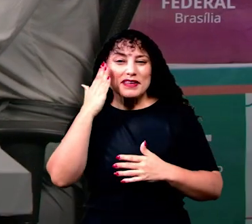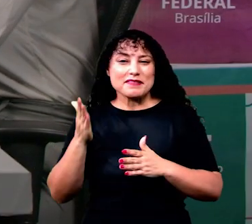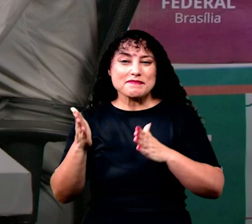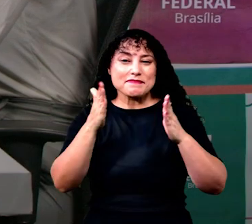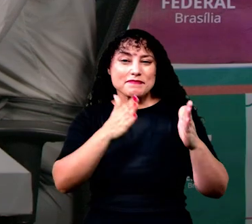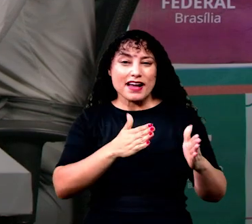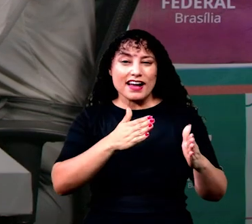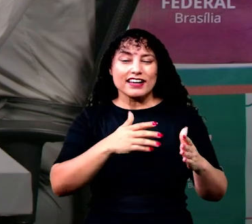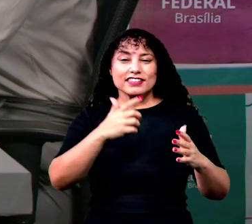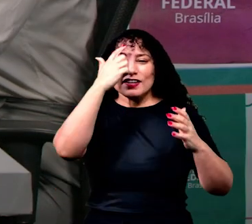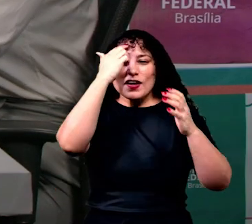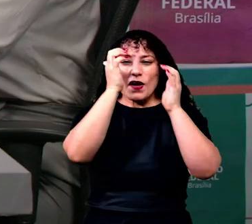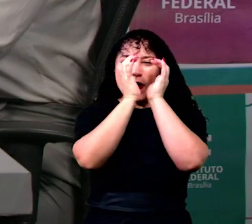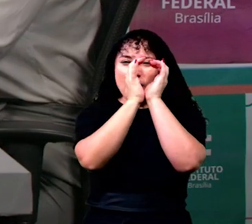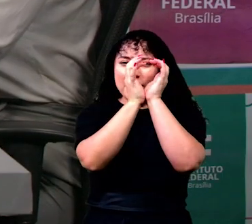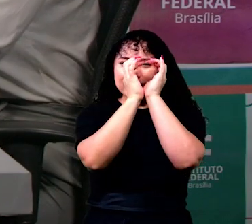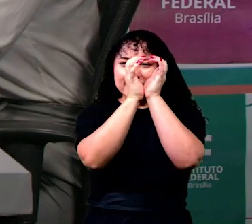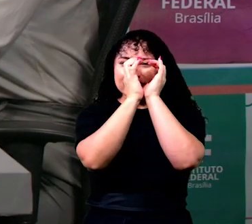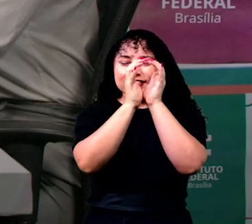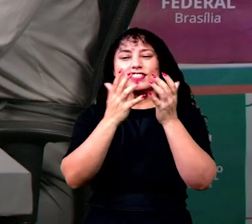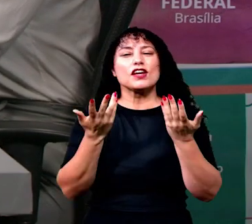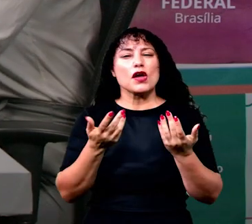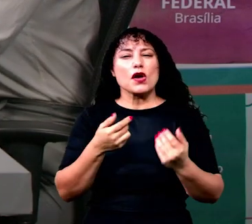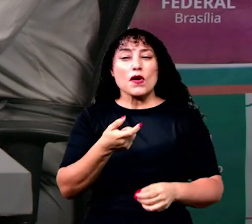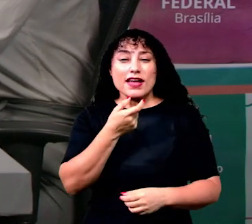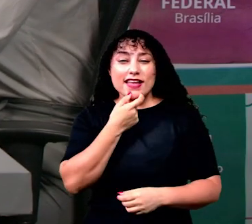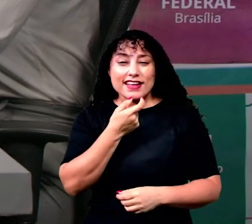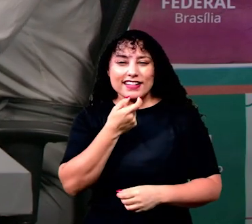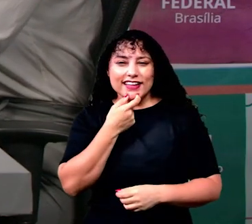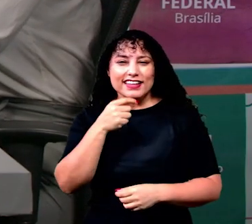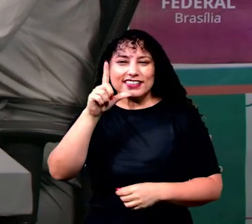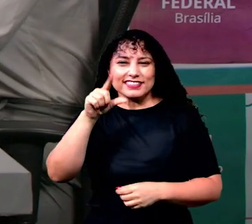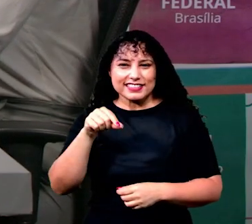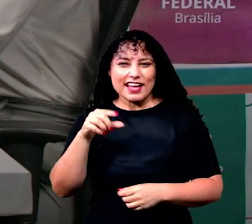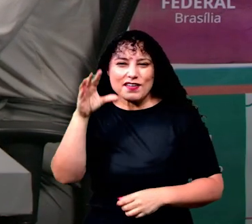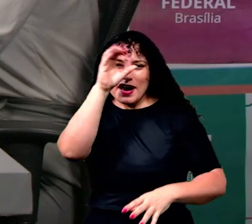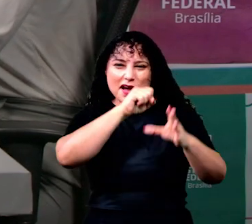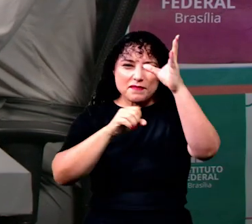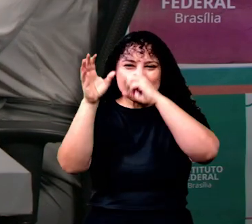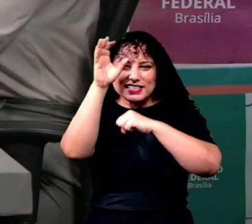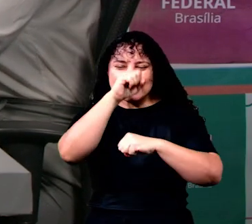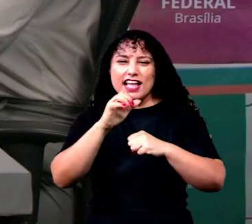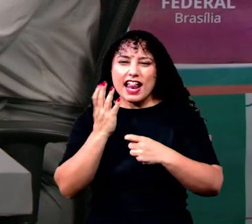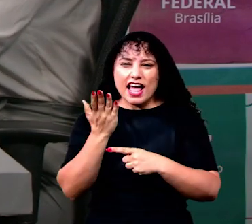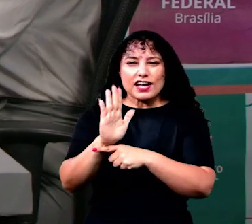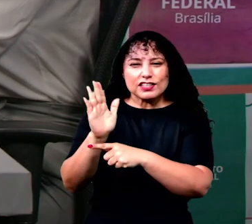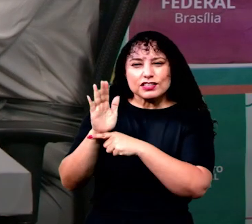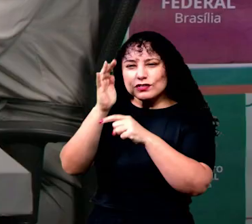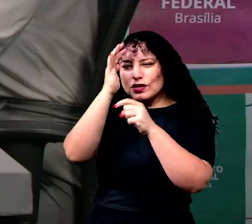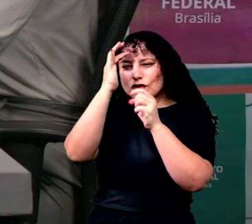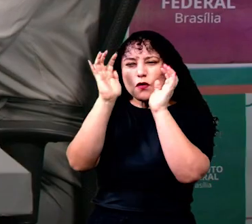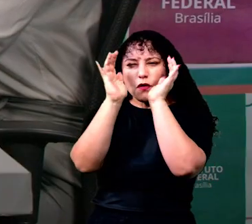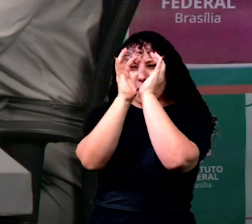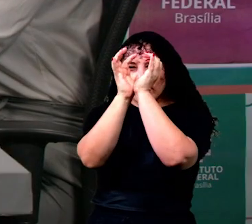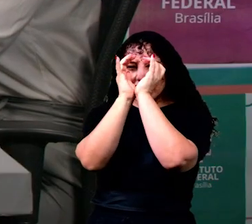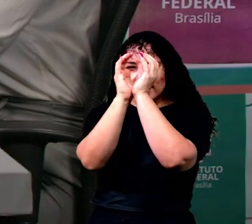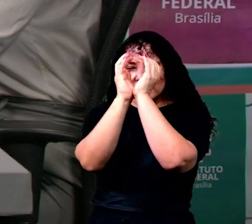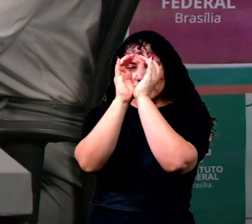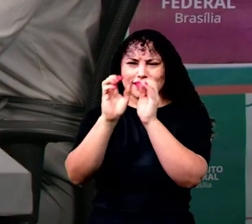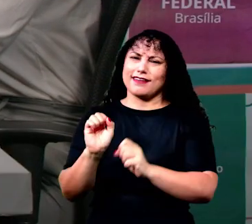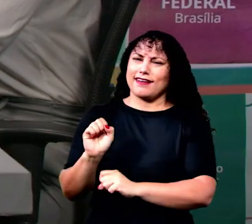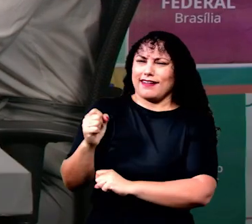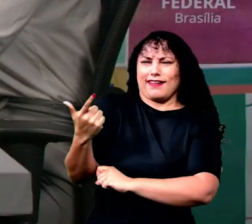queria saber da parte cognitiva. Na sua opinião, o inglês, essa aprendizagem, ela ajuda no